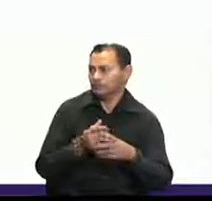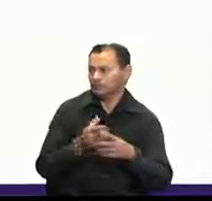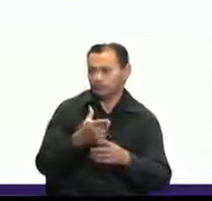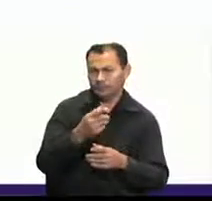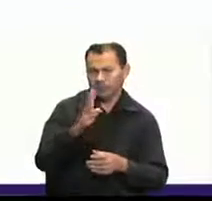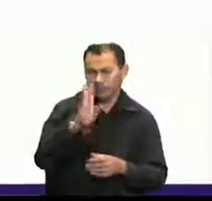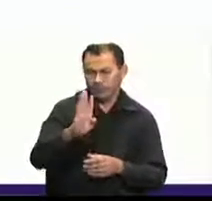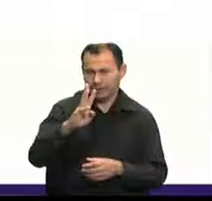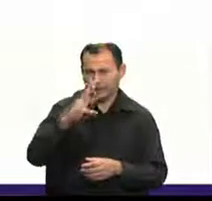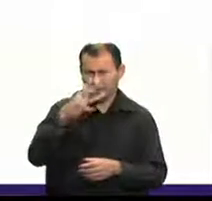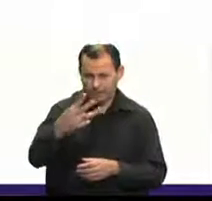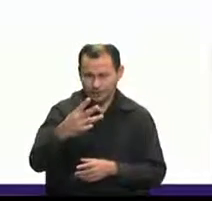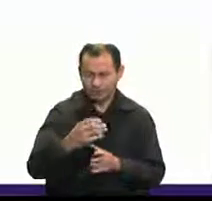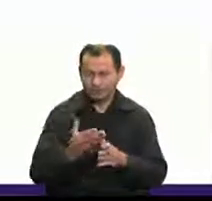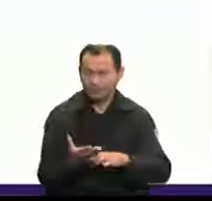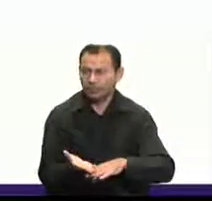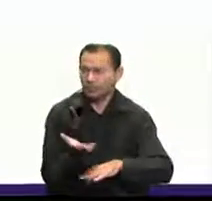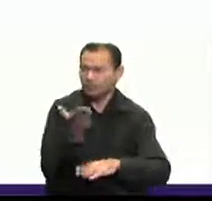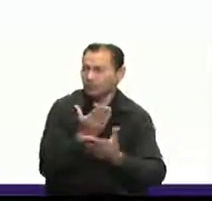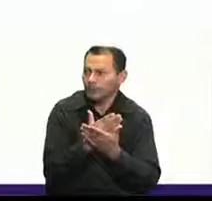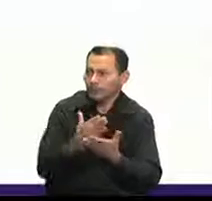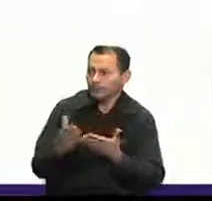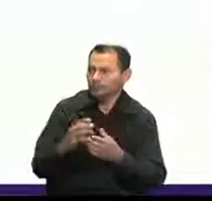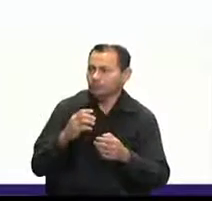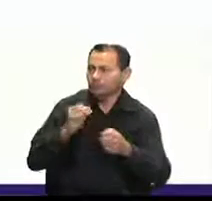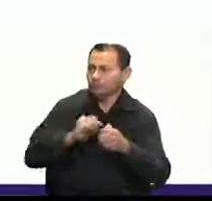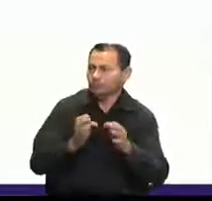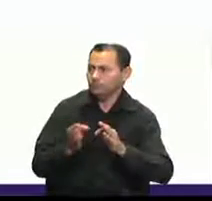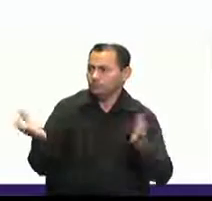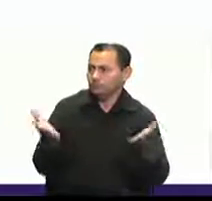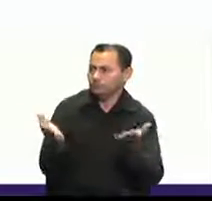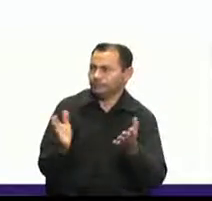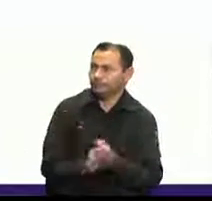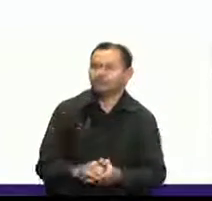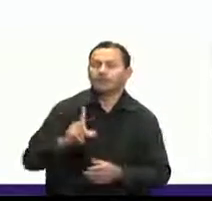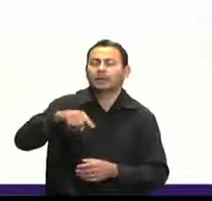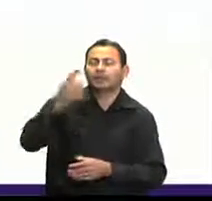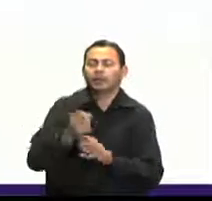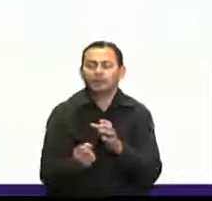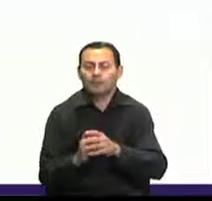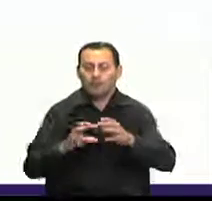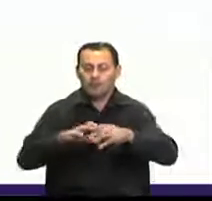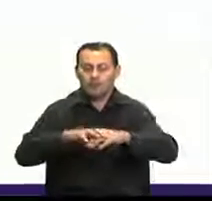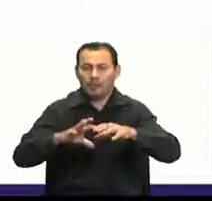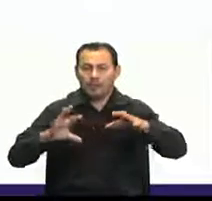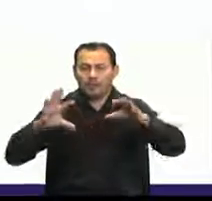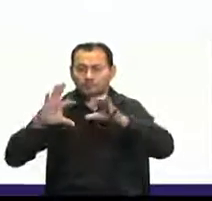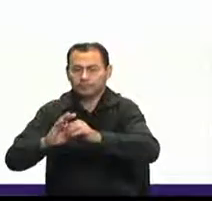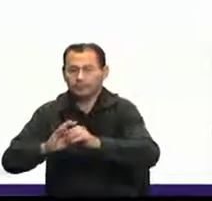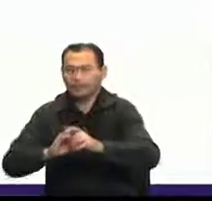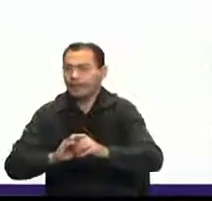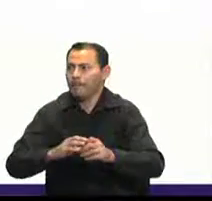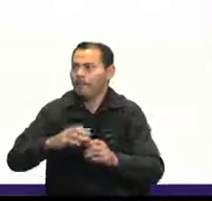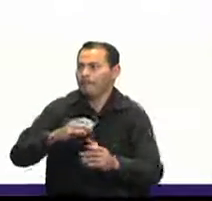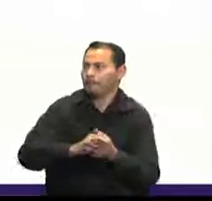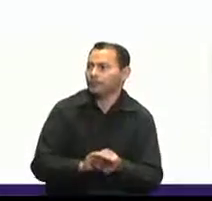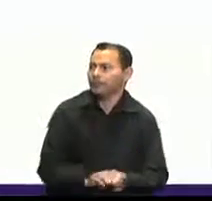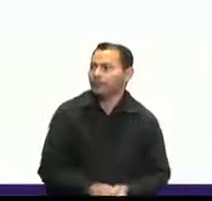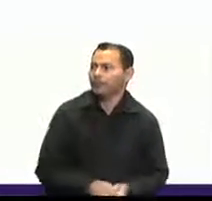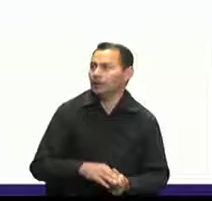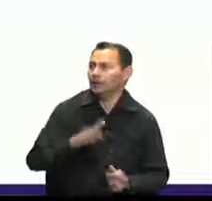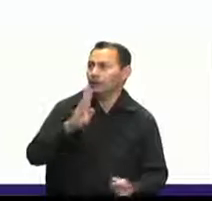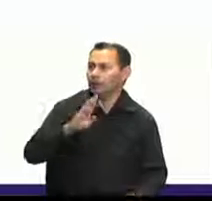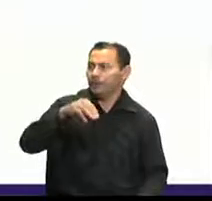a b3 subiu ela surgiu sob formato atual após a fusão da bm f bovespa que em 2008